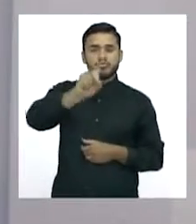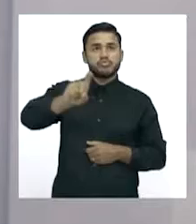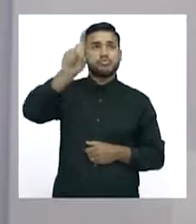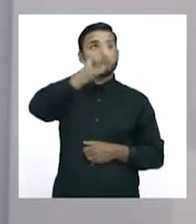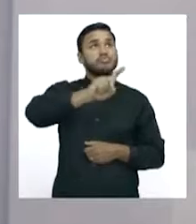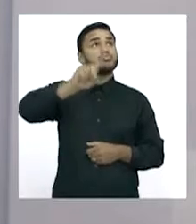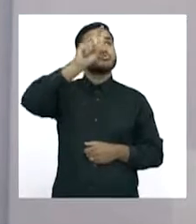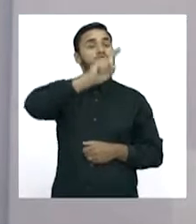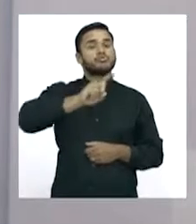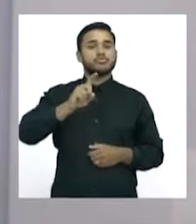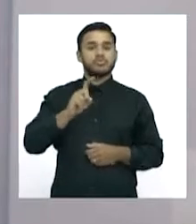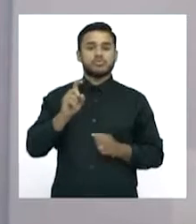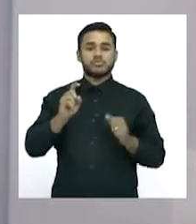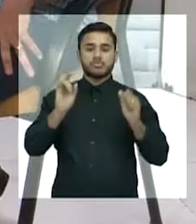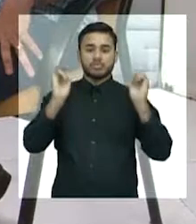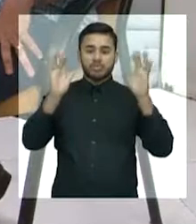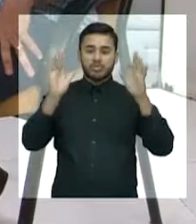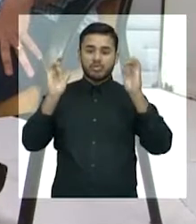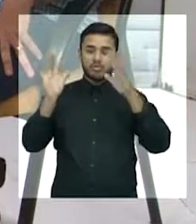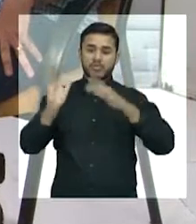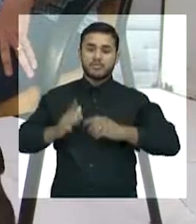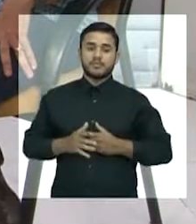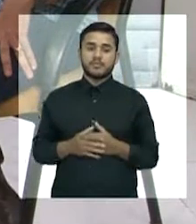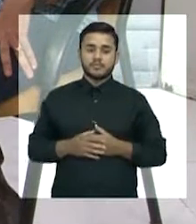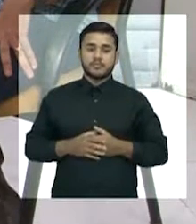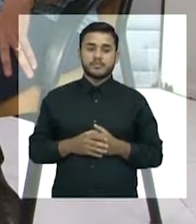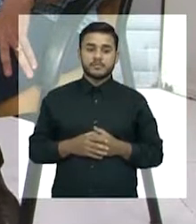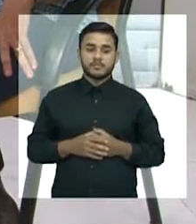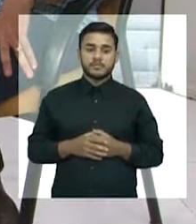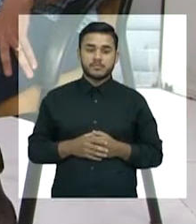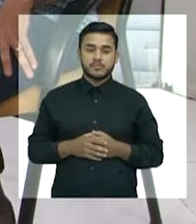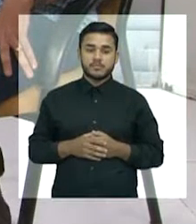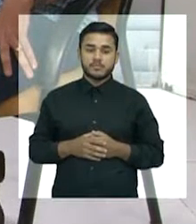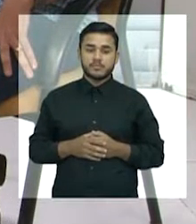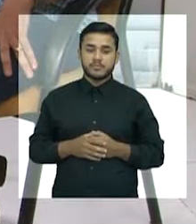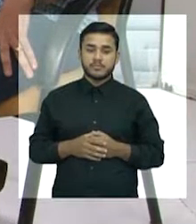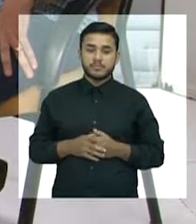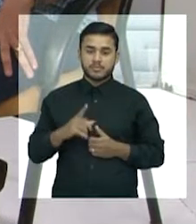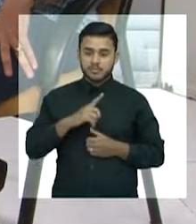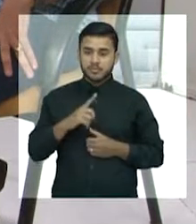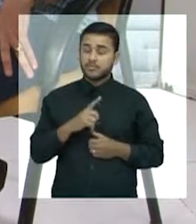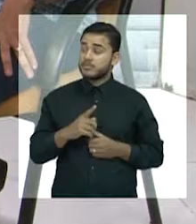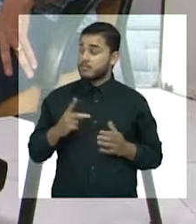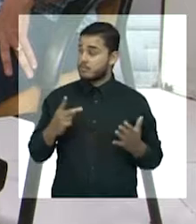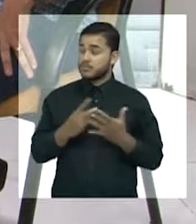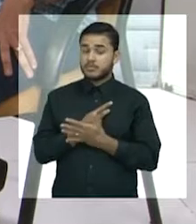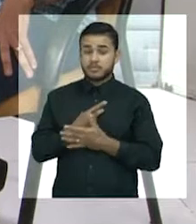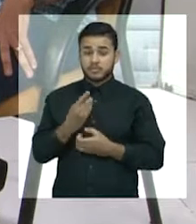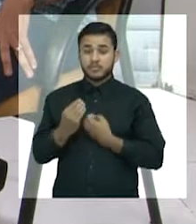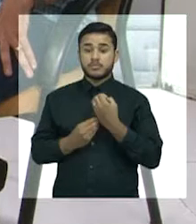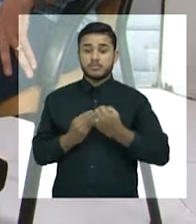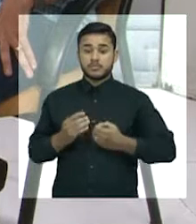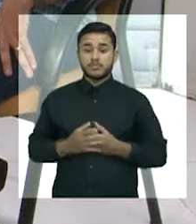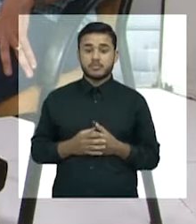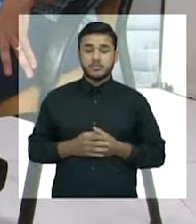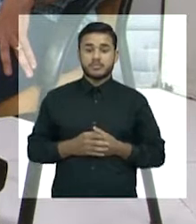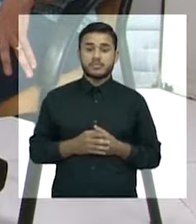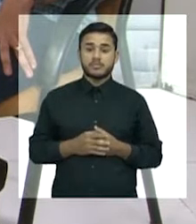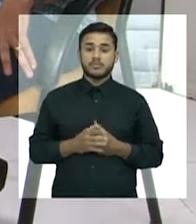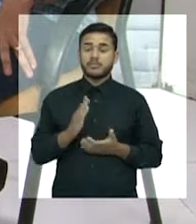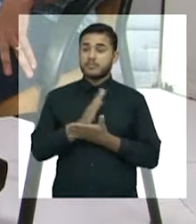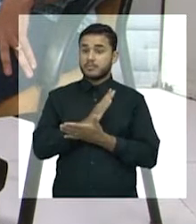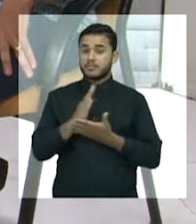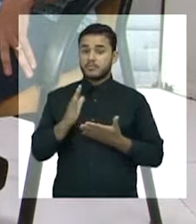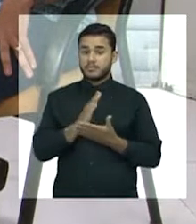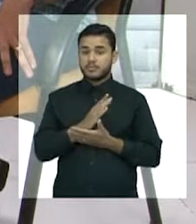comercialmente. Inclusive tem repelente eletrônico, né, que emite um som, infrassom. Né? Isso. Algumas empresas